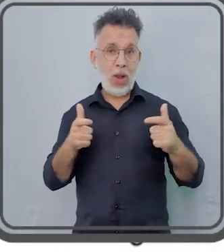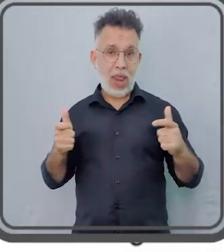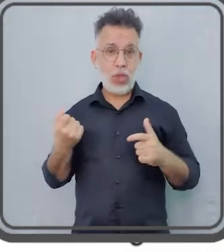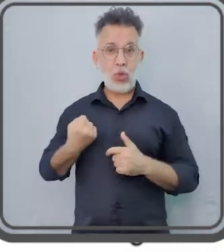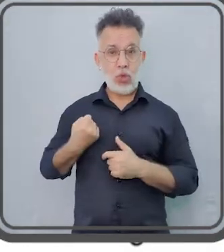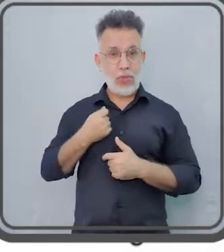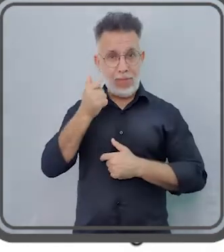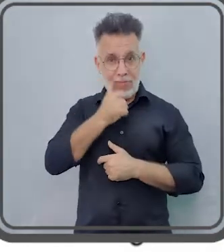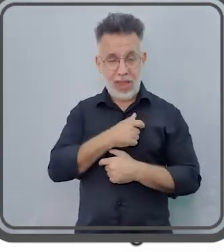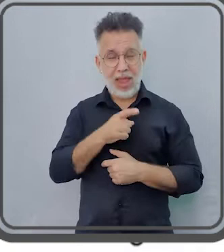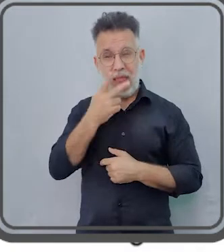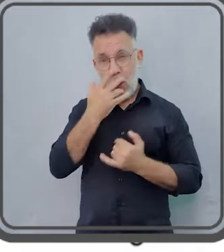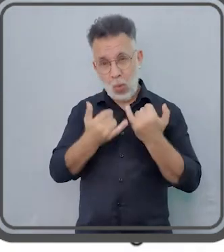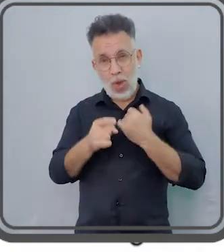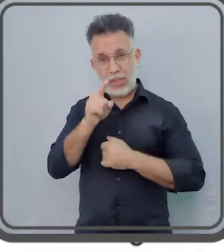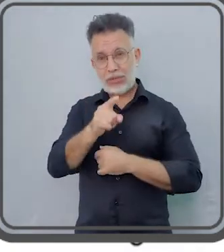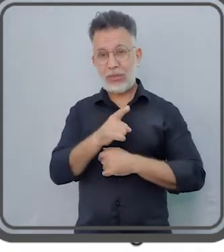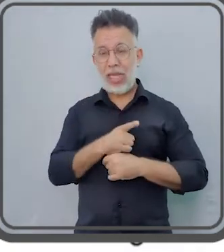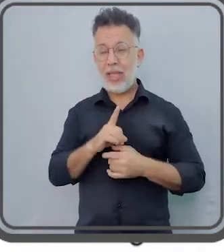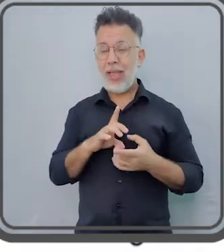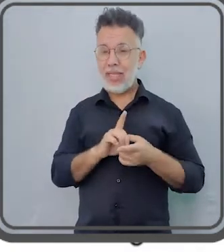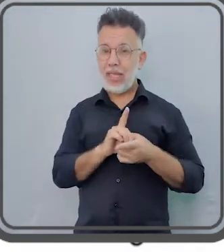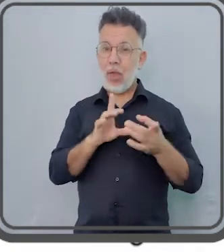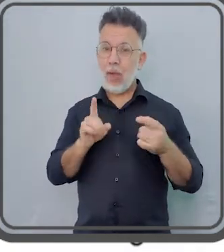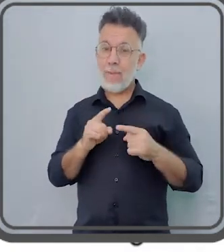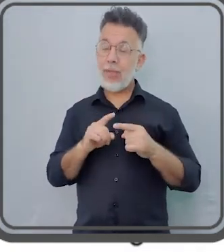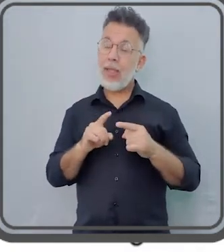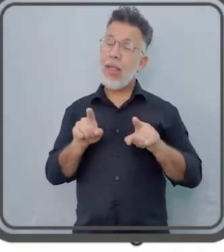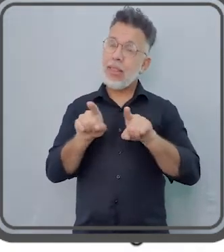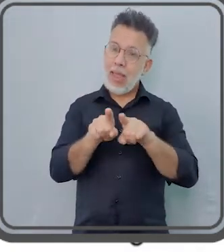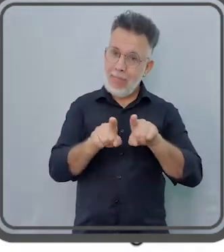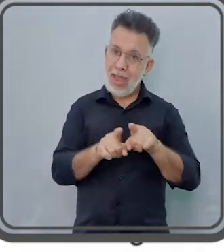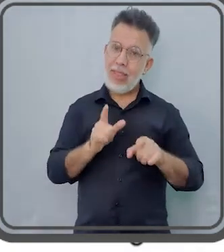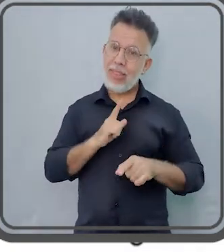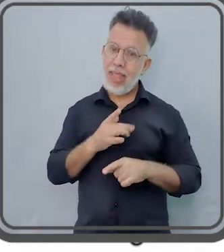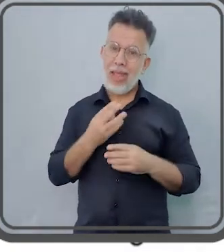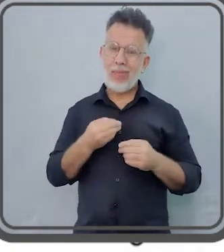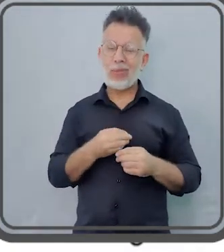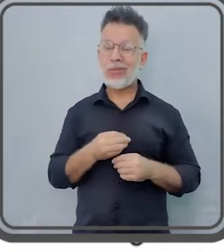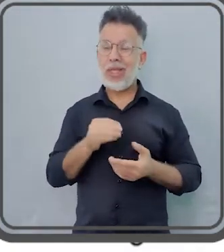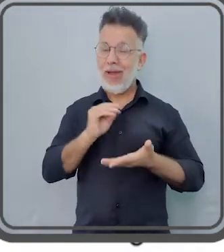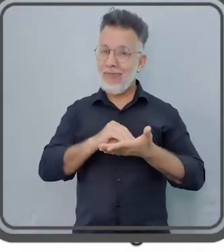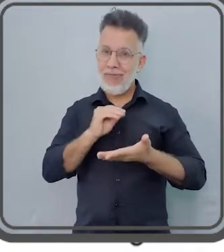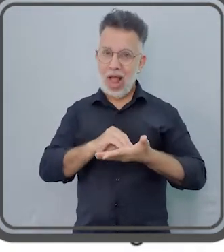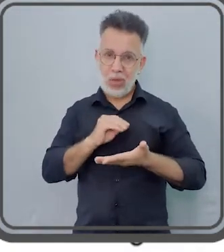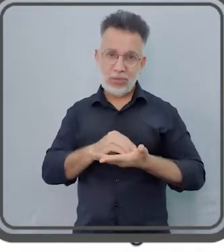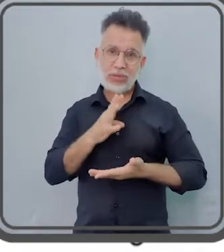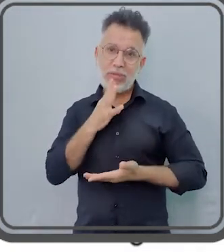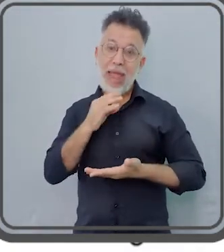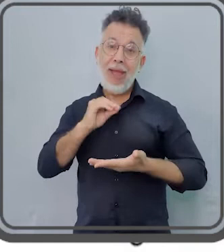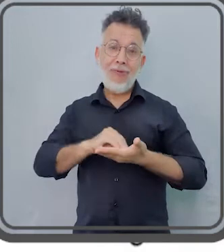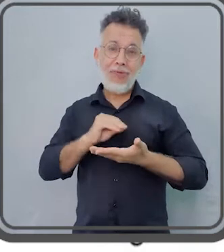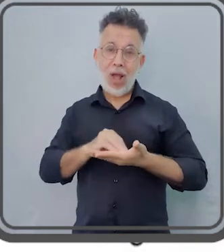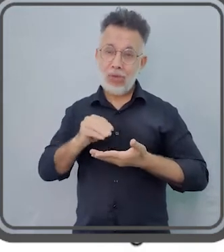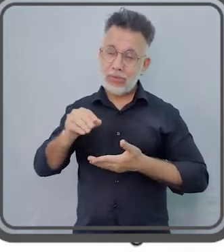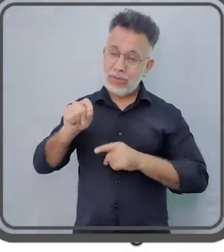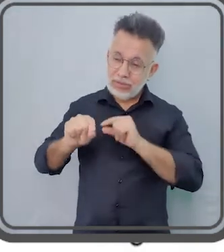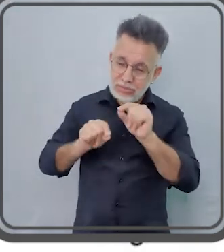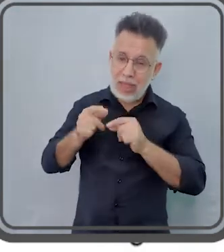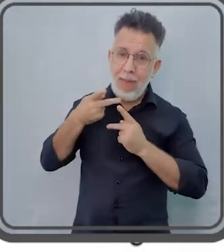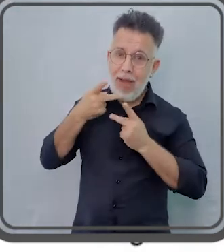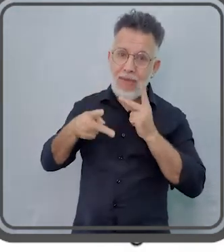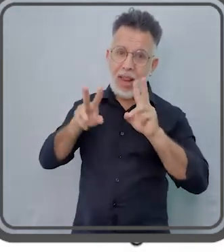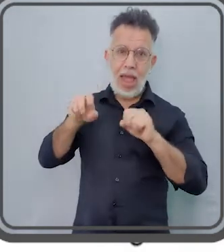com essa autonomia. Por consequência, a gente tem muito desconhecimento, falta de espaço para falar sobre sexualidade, falta